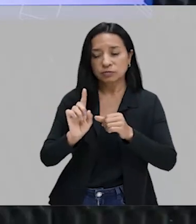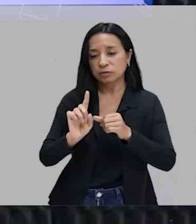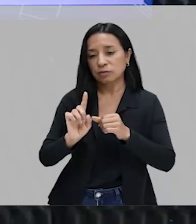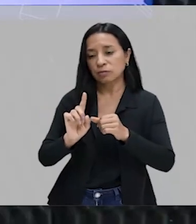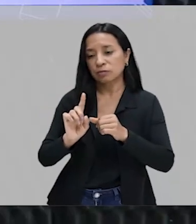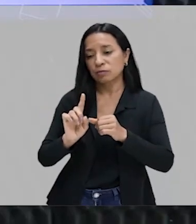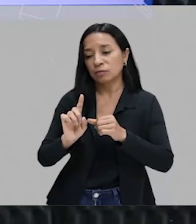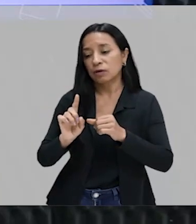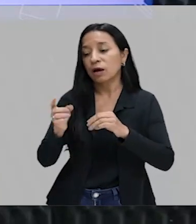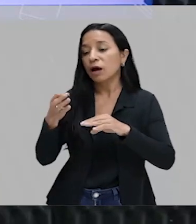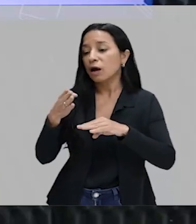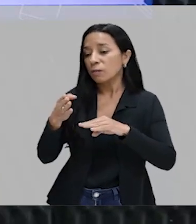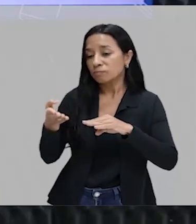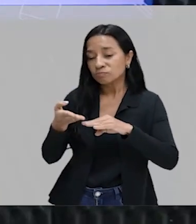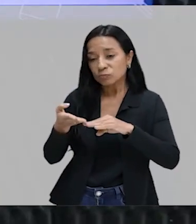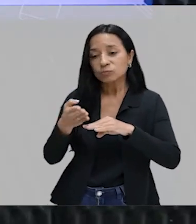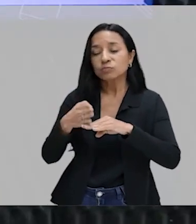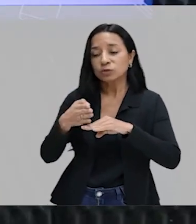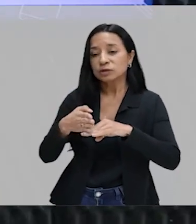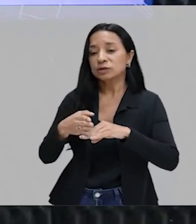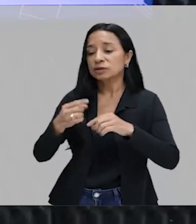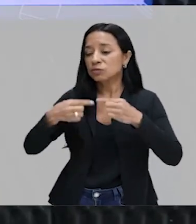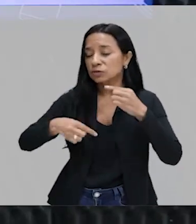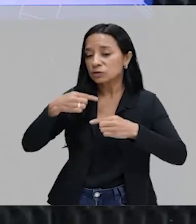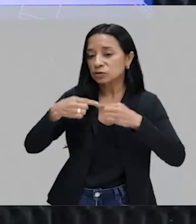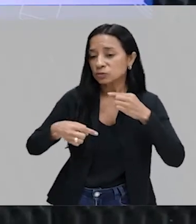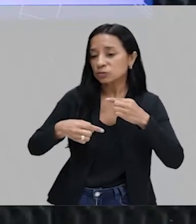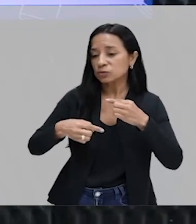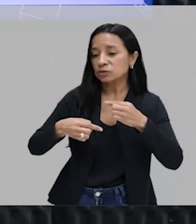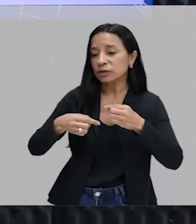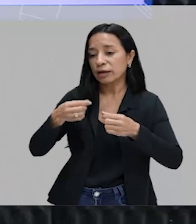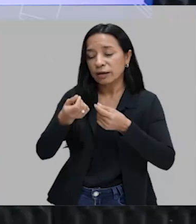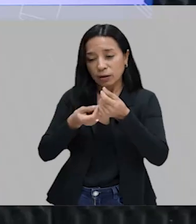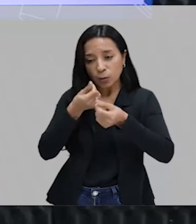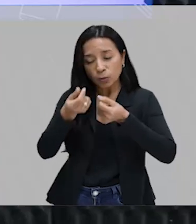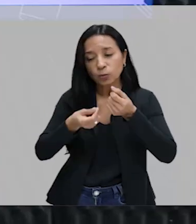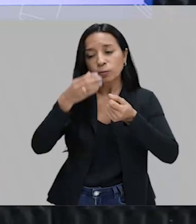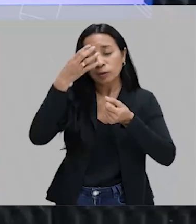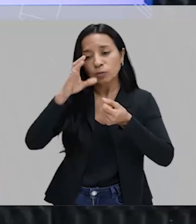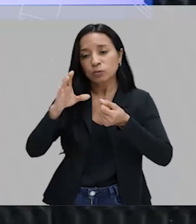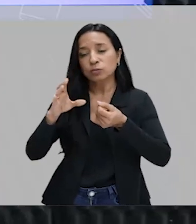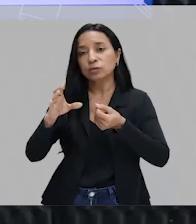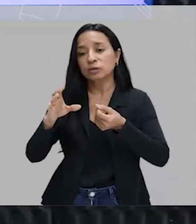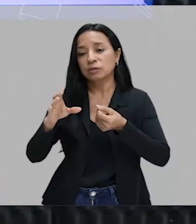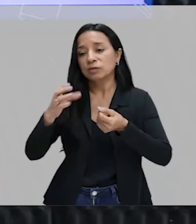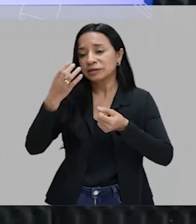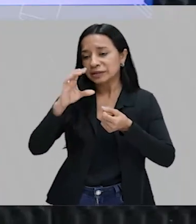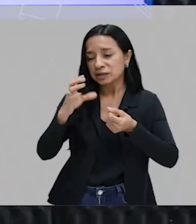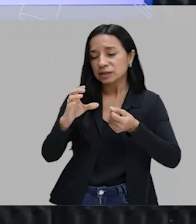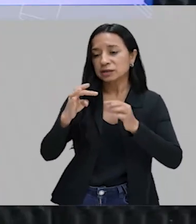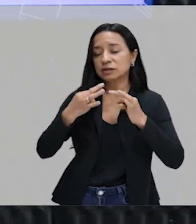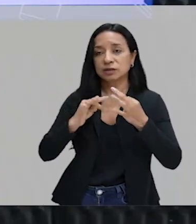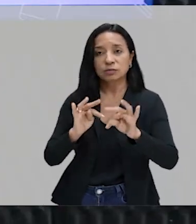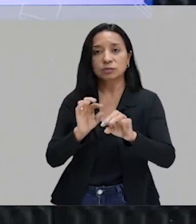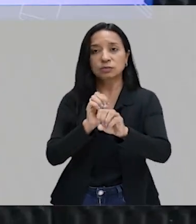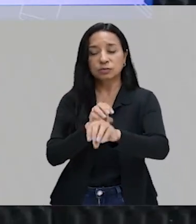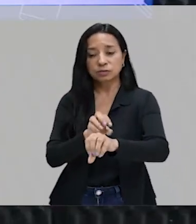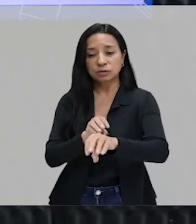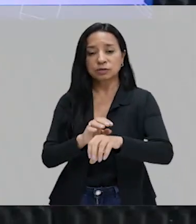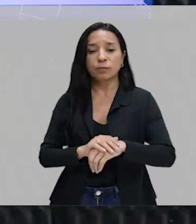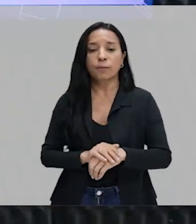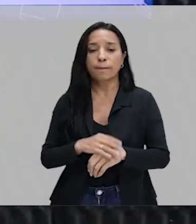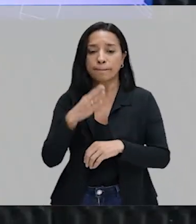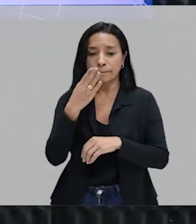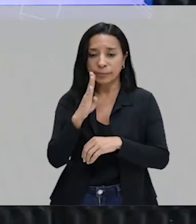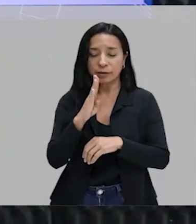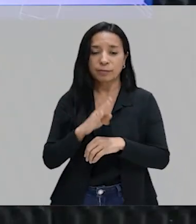modernização econômica, a modernização cultural, da ciência, da tecnologia, da educação. Letra